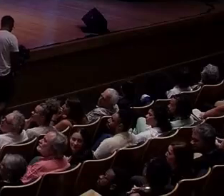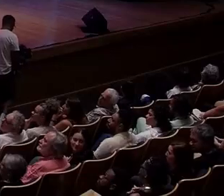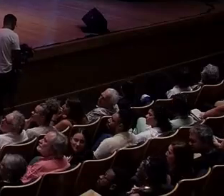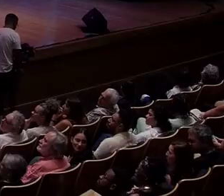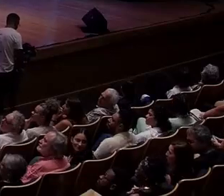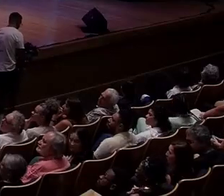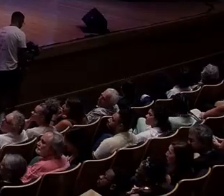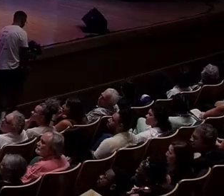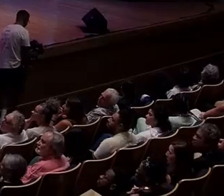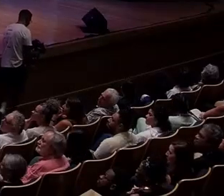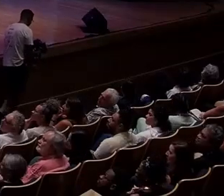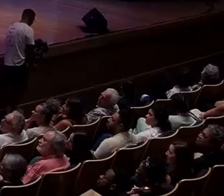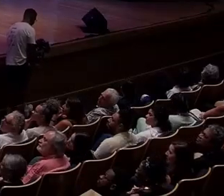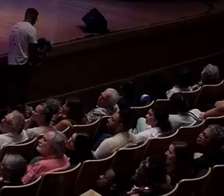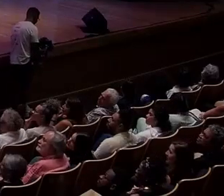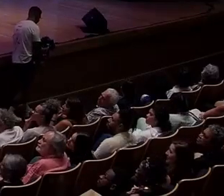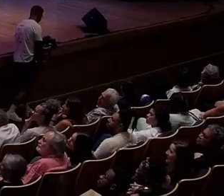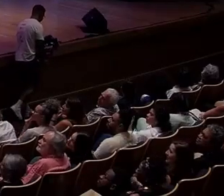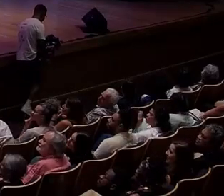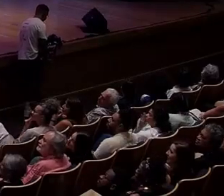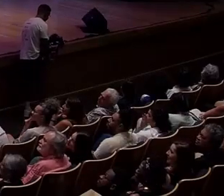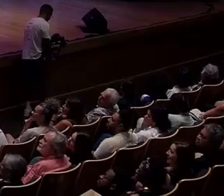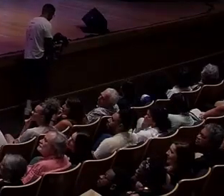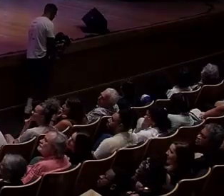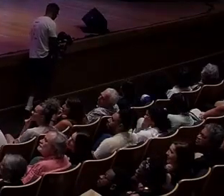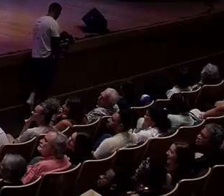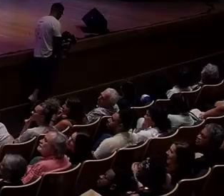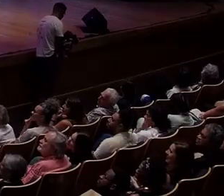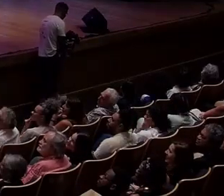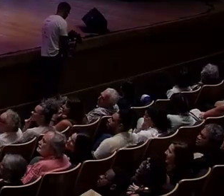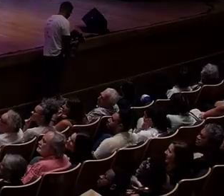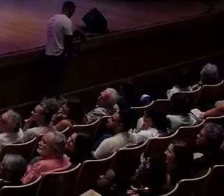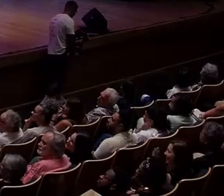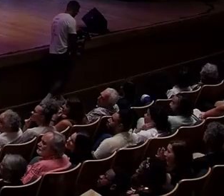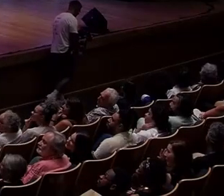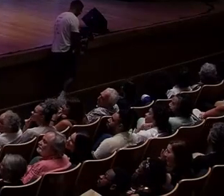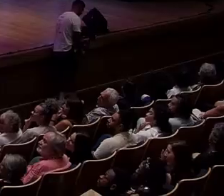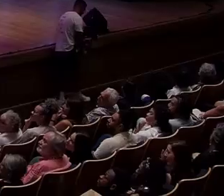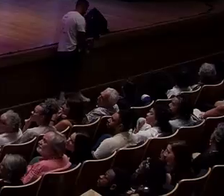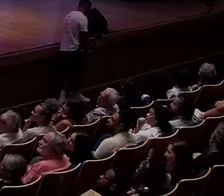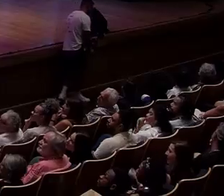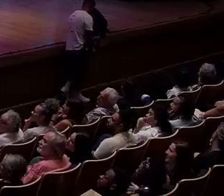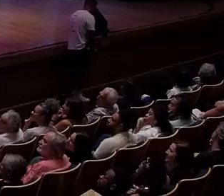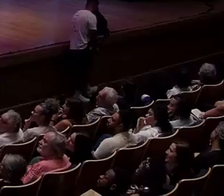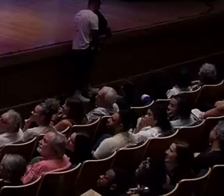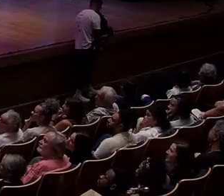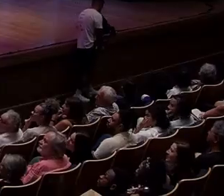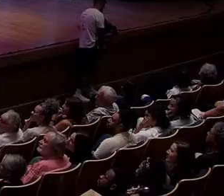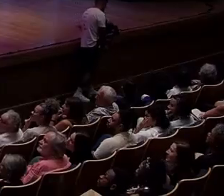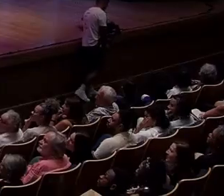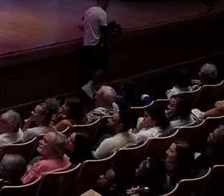porque na minha cabeça eu era muito petitinha para ganhar um prêmio tão grande daqueles. Naquele dia, além de ter conhecido